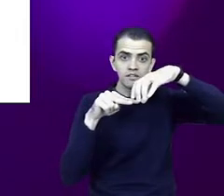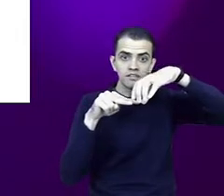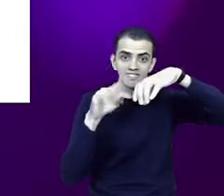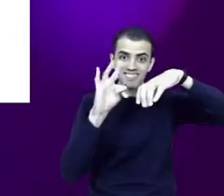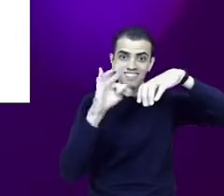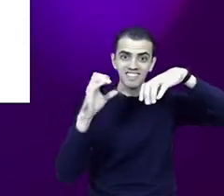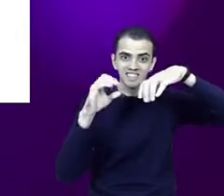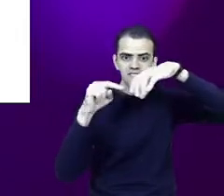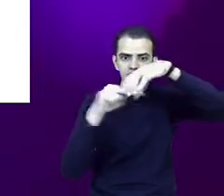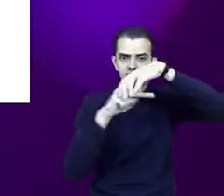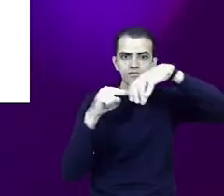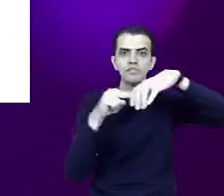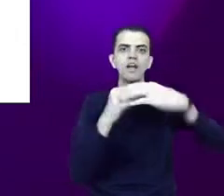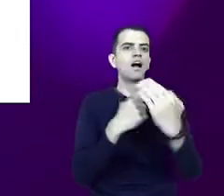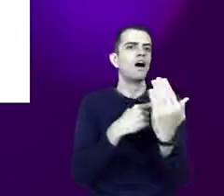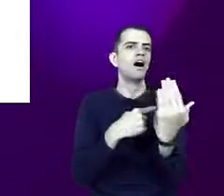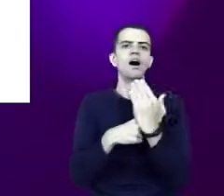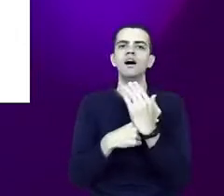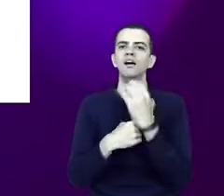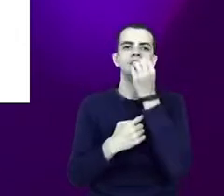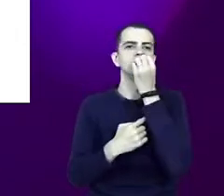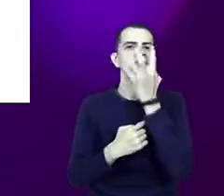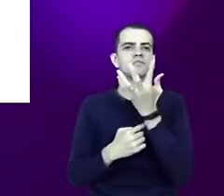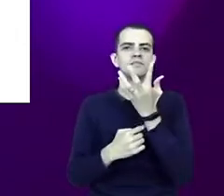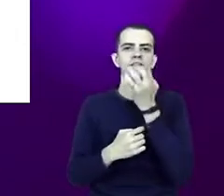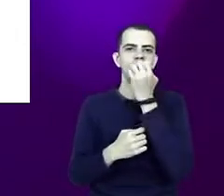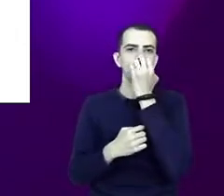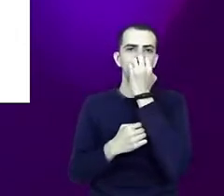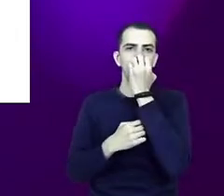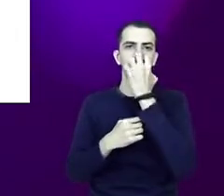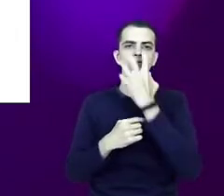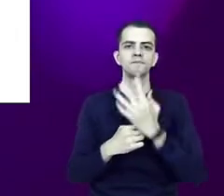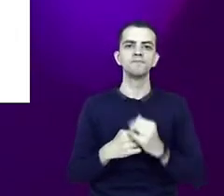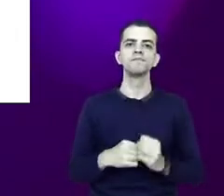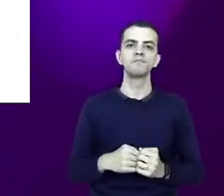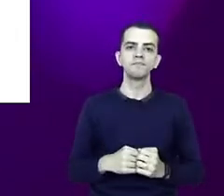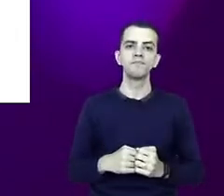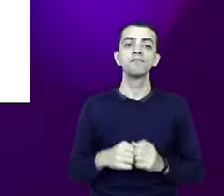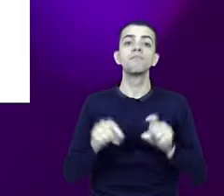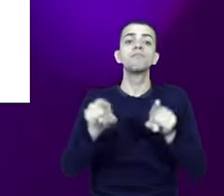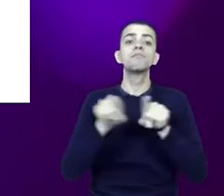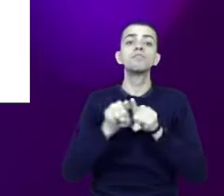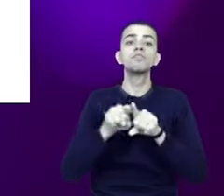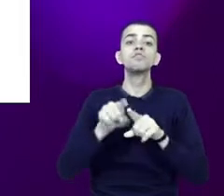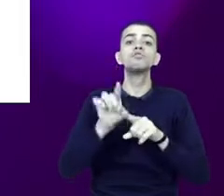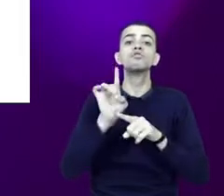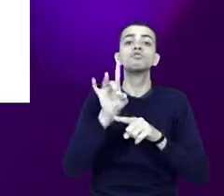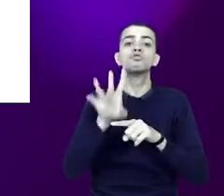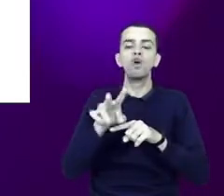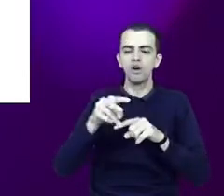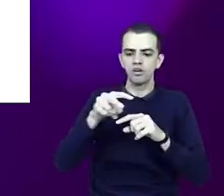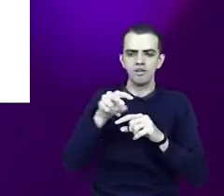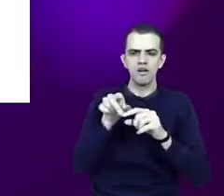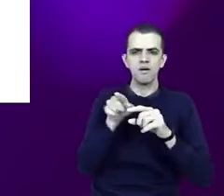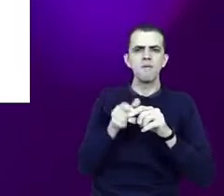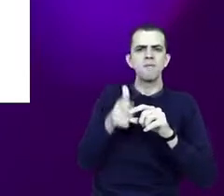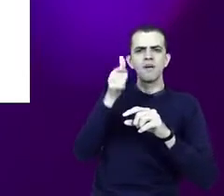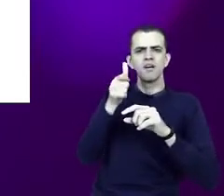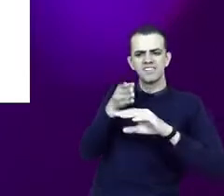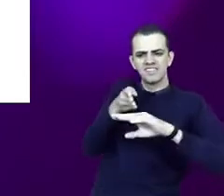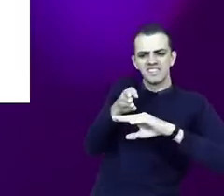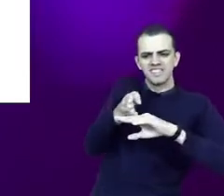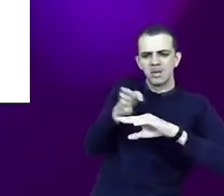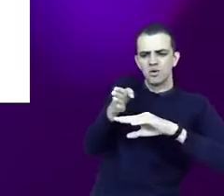coisa, não só a melhora na qualidade da escolha da angulação e dos implantes, como